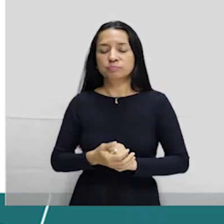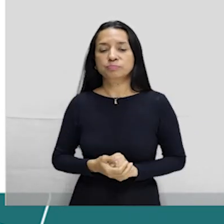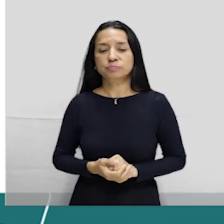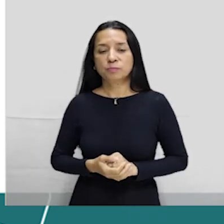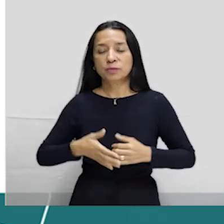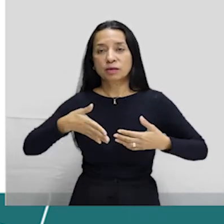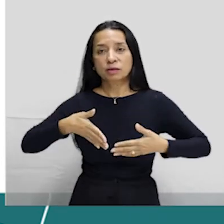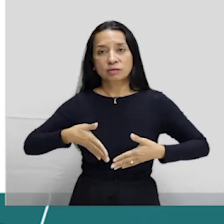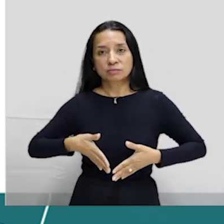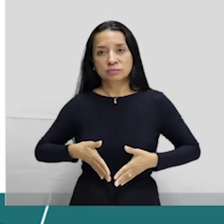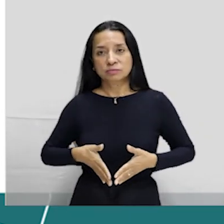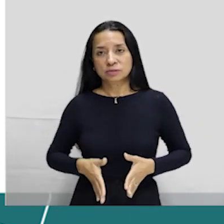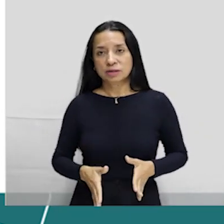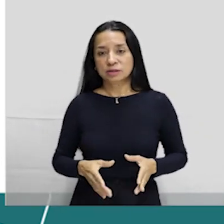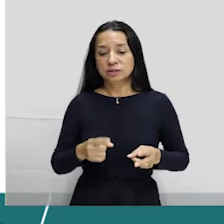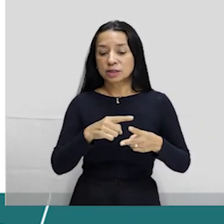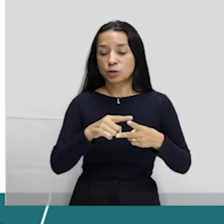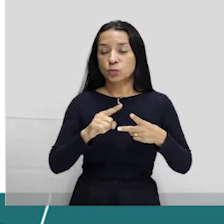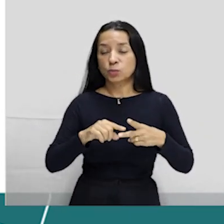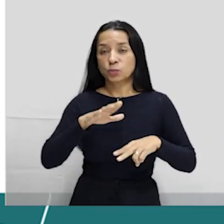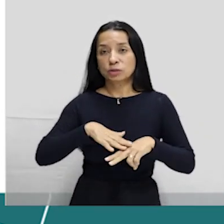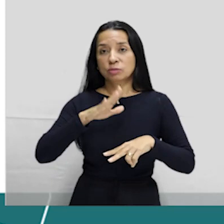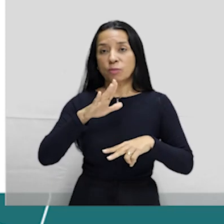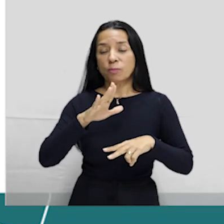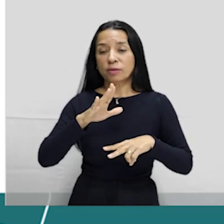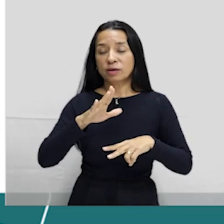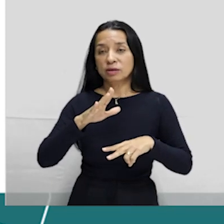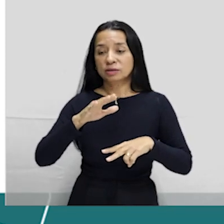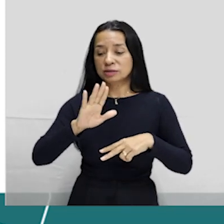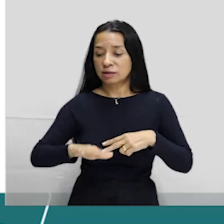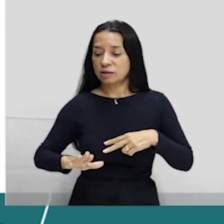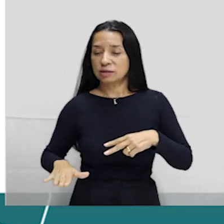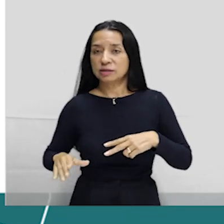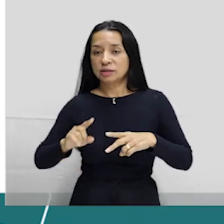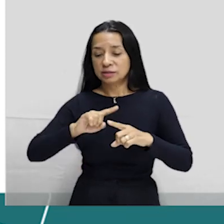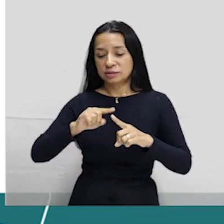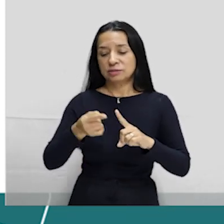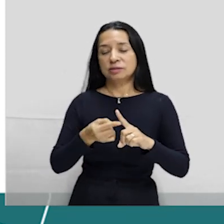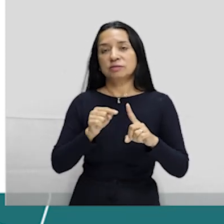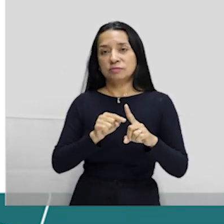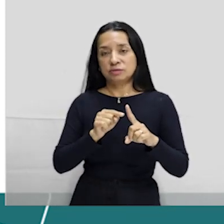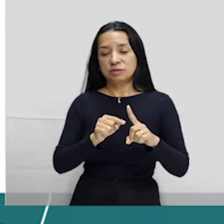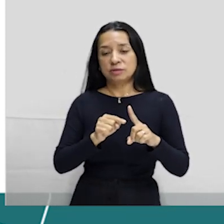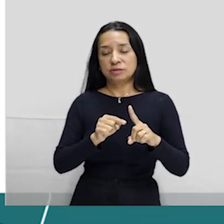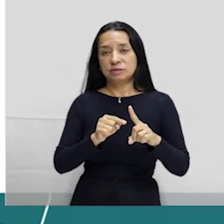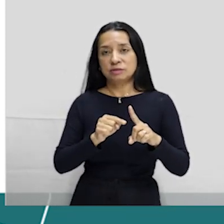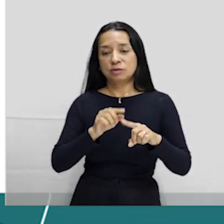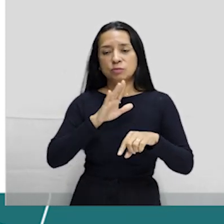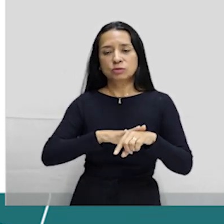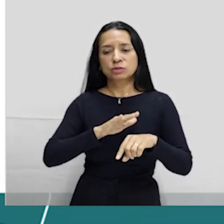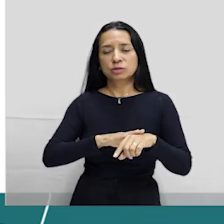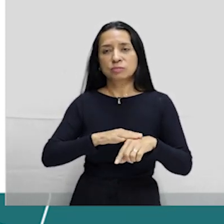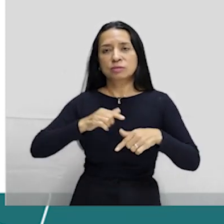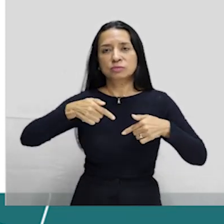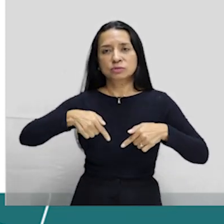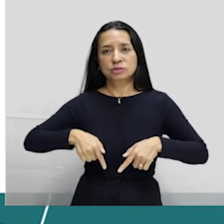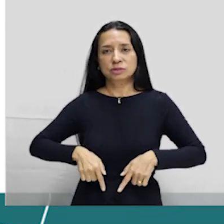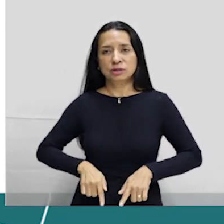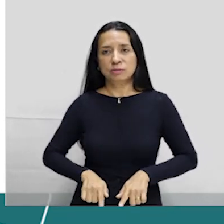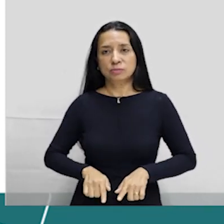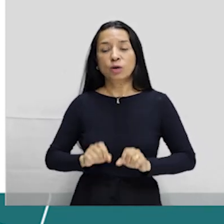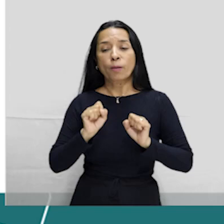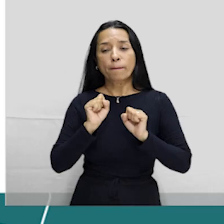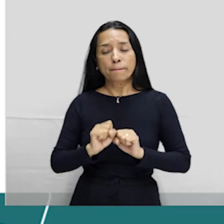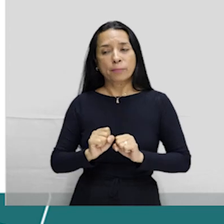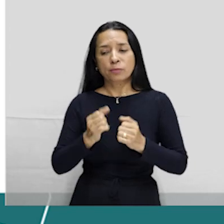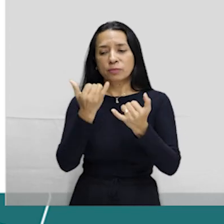gestação, é o que nós chamamos de gêmeos. Esses gêmeos eles podem ser parecidos, idênticos, mas eles podem